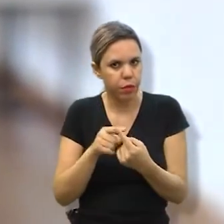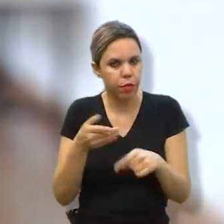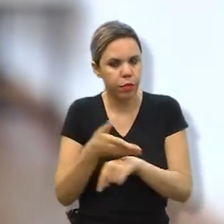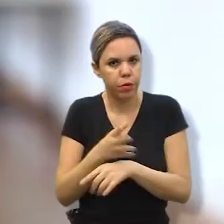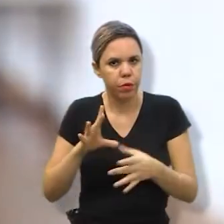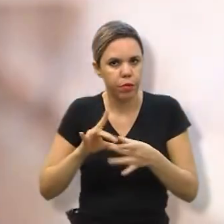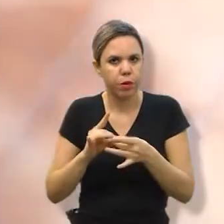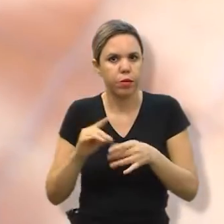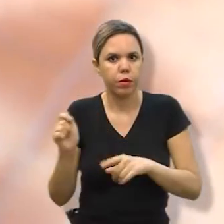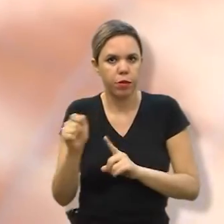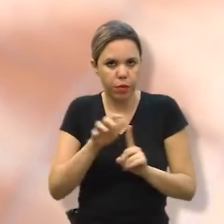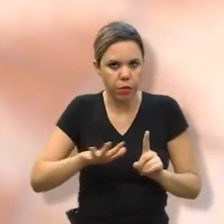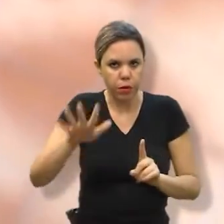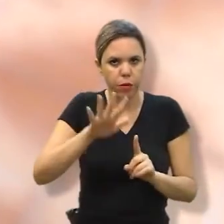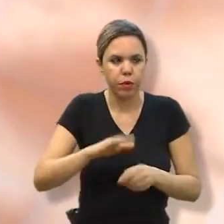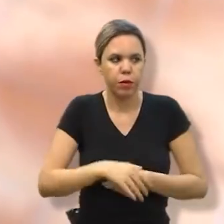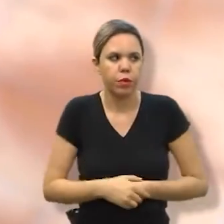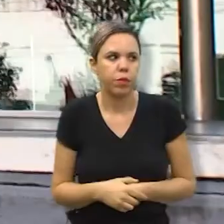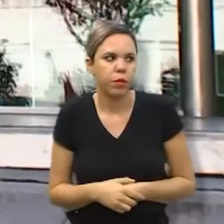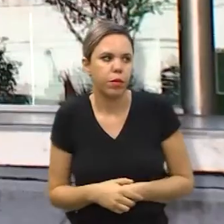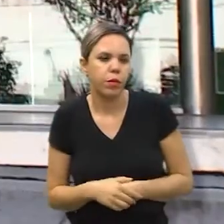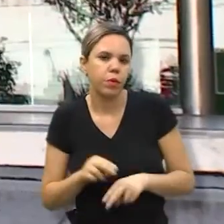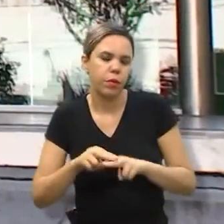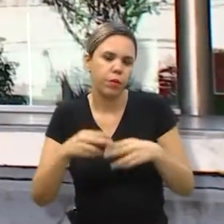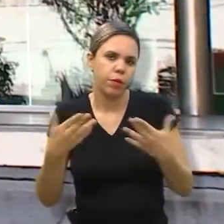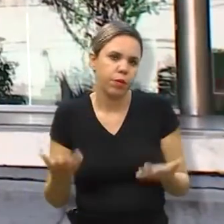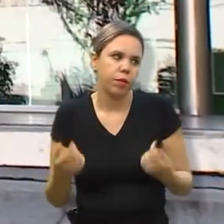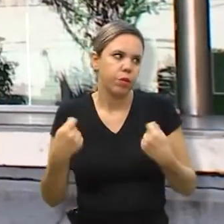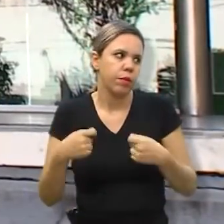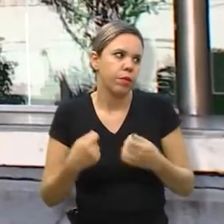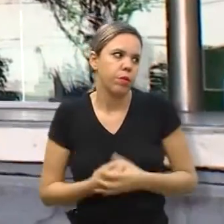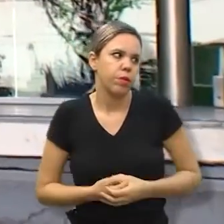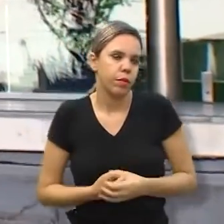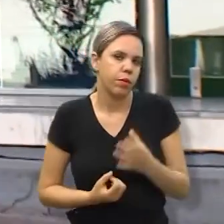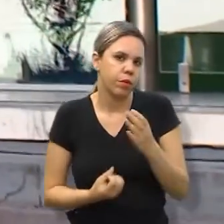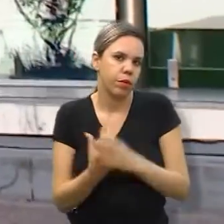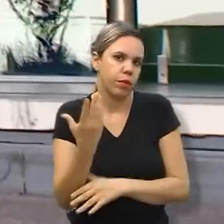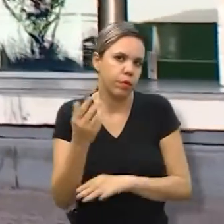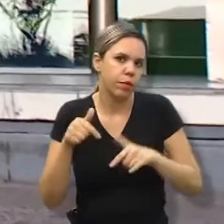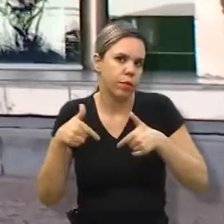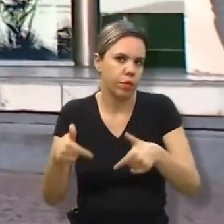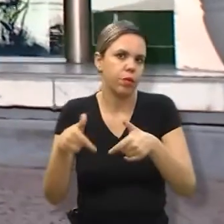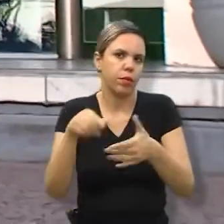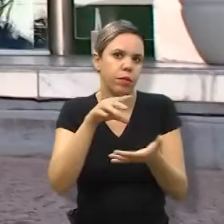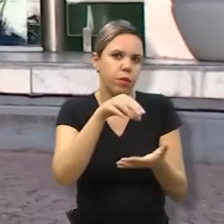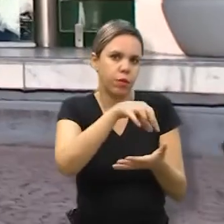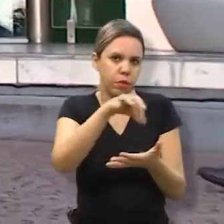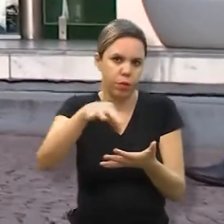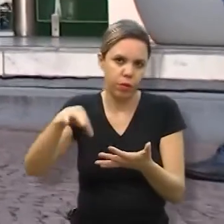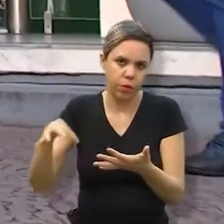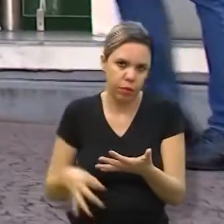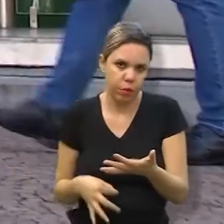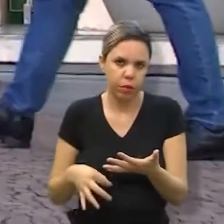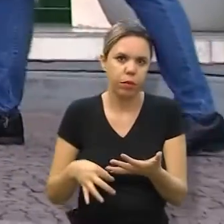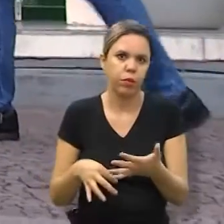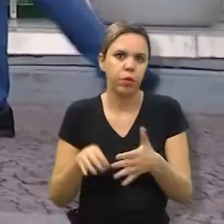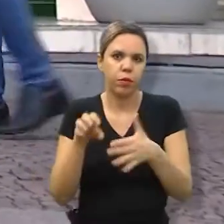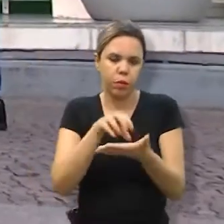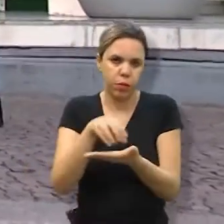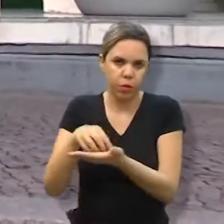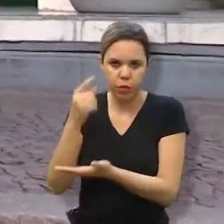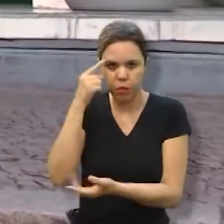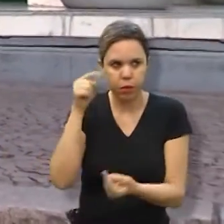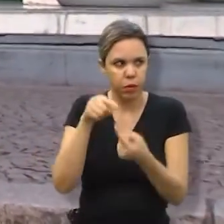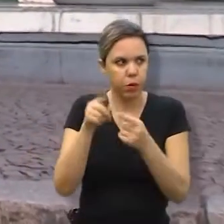direta ou em parceria com a sociedade civil. Pois é, será necessário criar uma ação conjunta